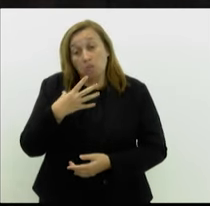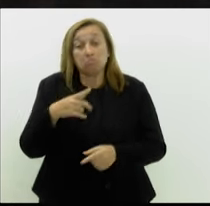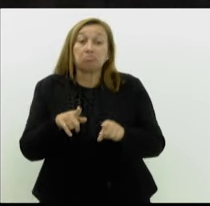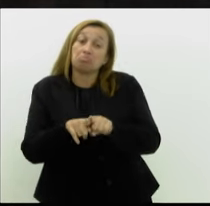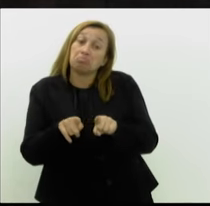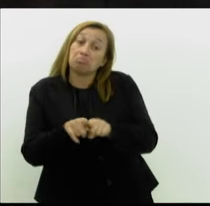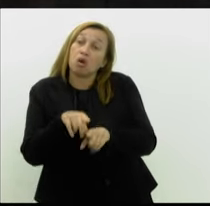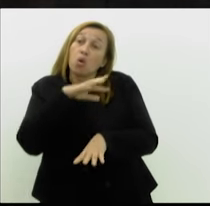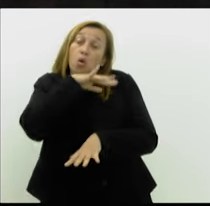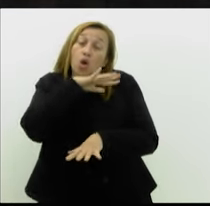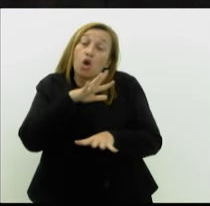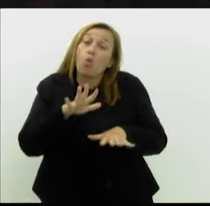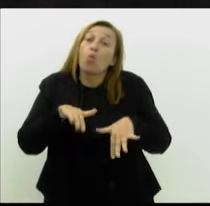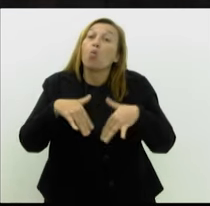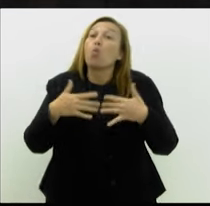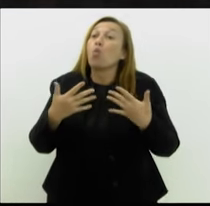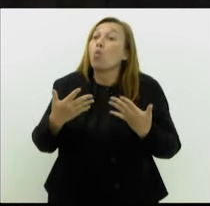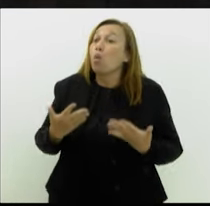Qual seria o lado